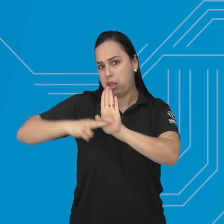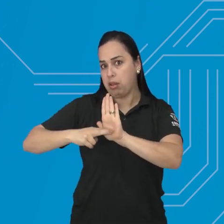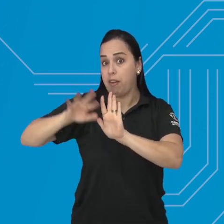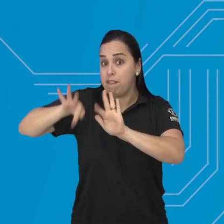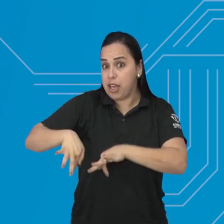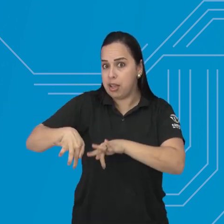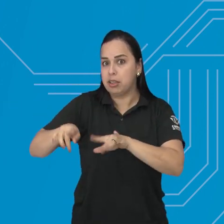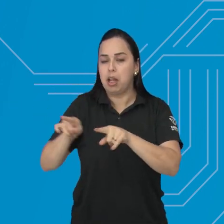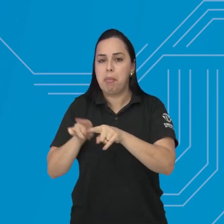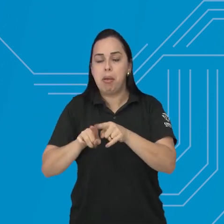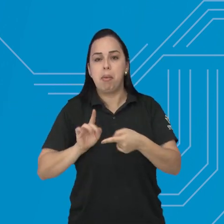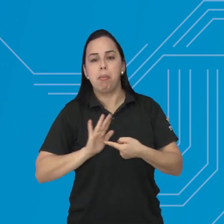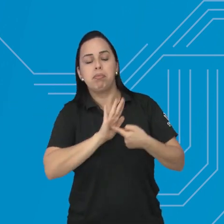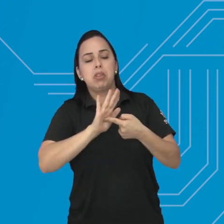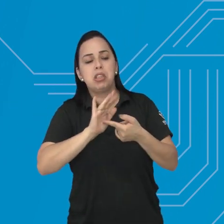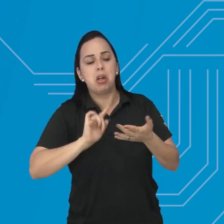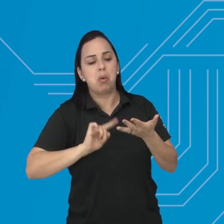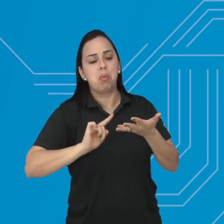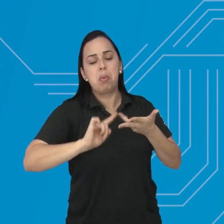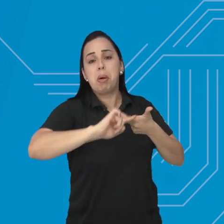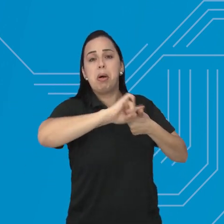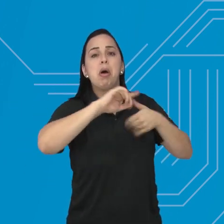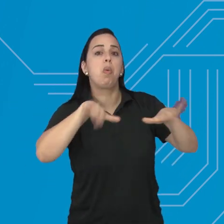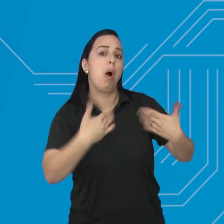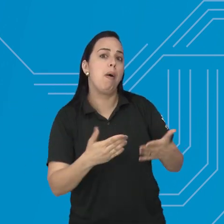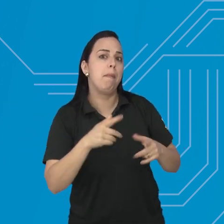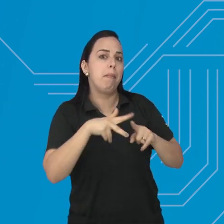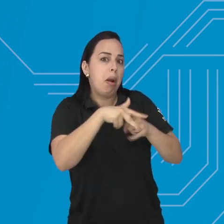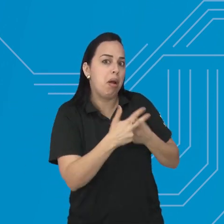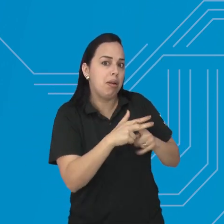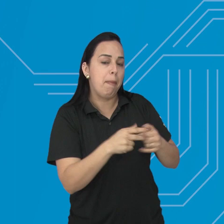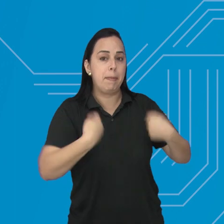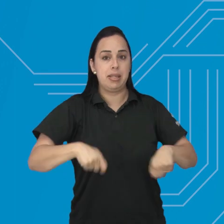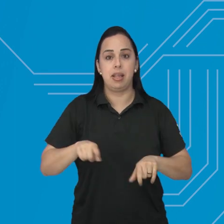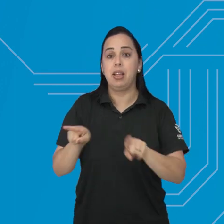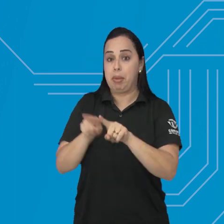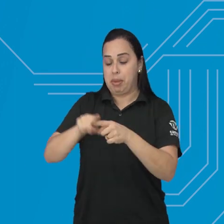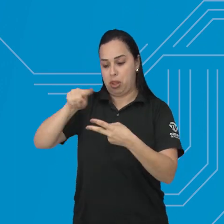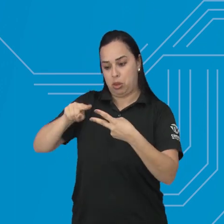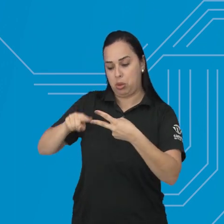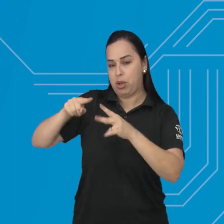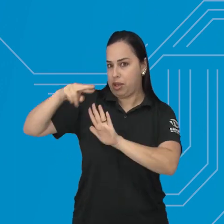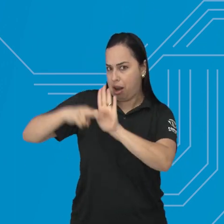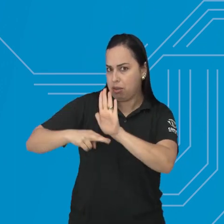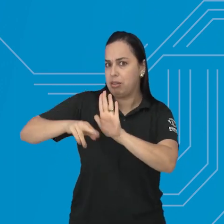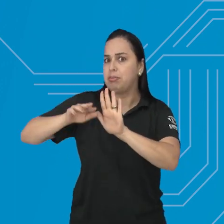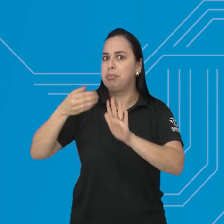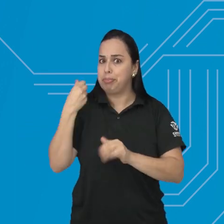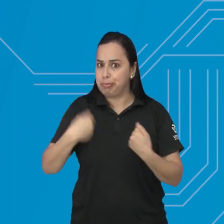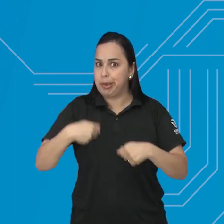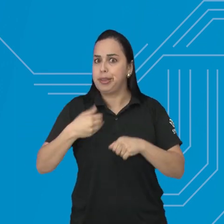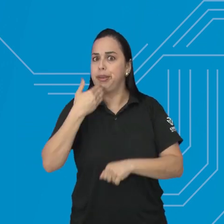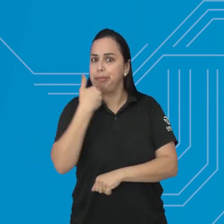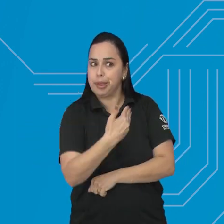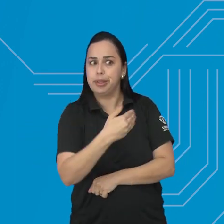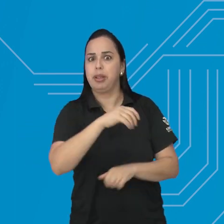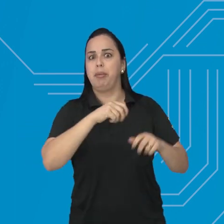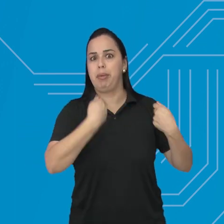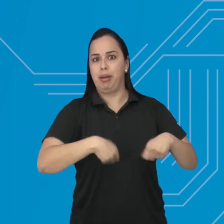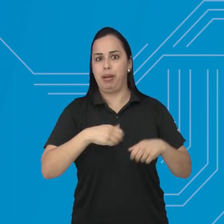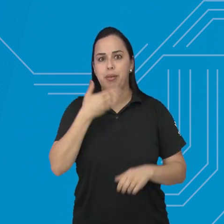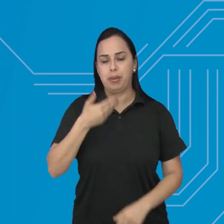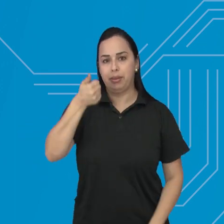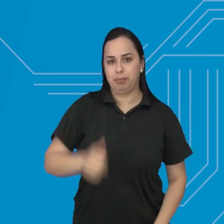leitura do relatório final, com apontamentos identificados. 2 relatórios foram apresentados com cobranças para a melhoria